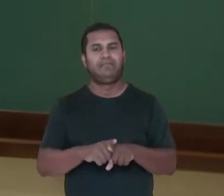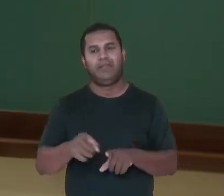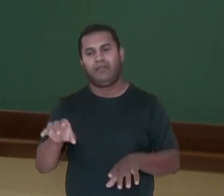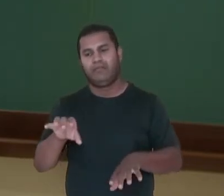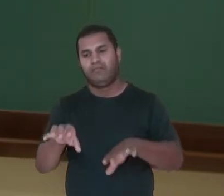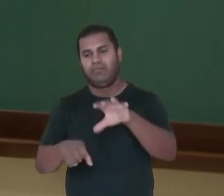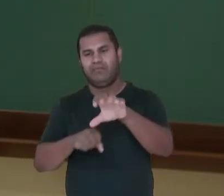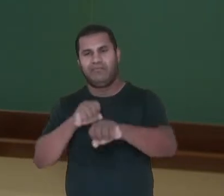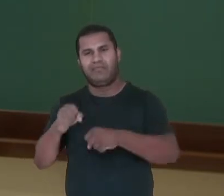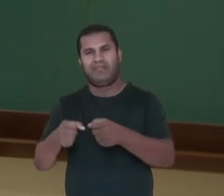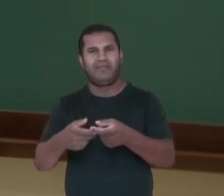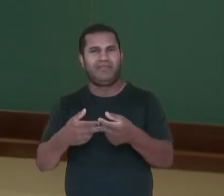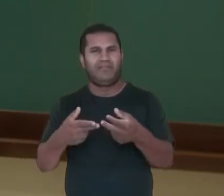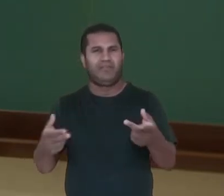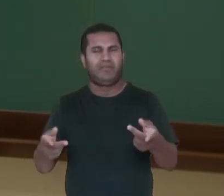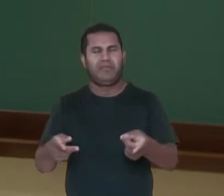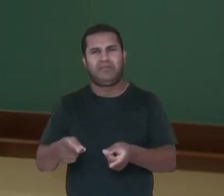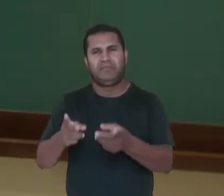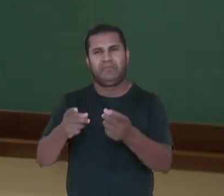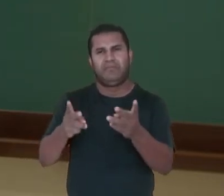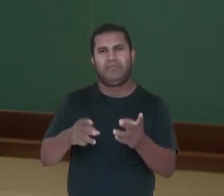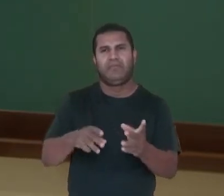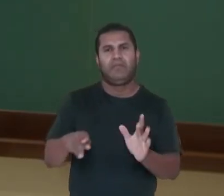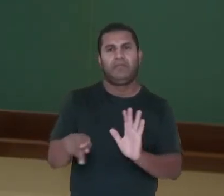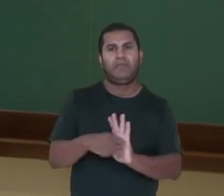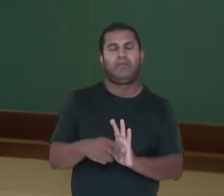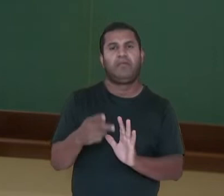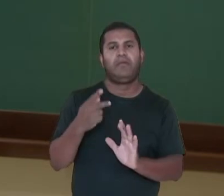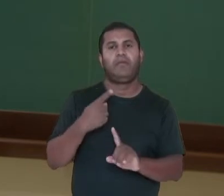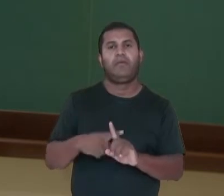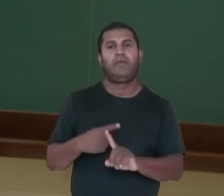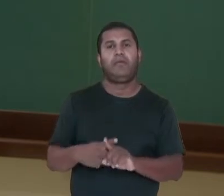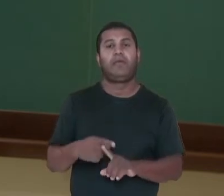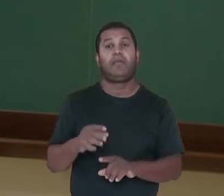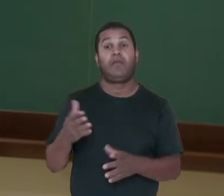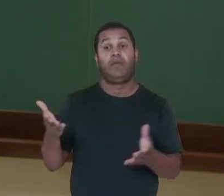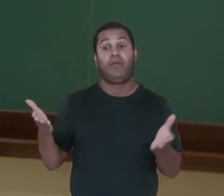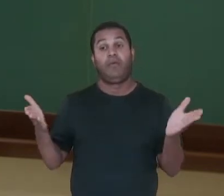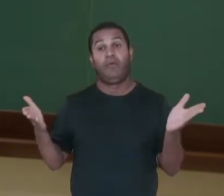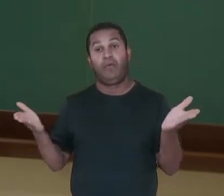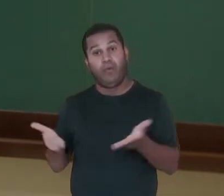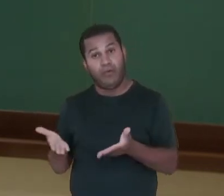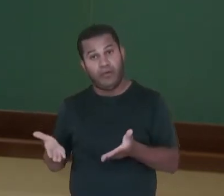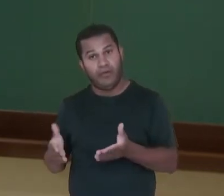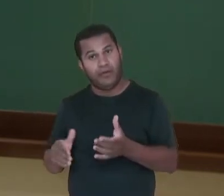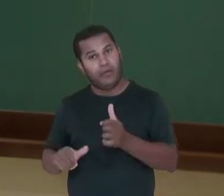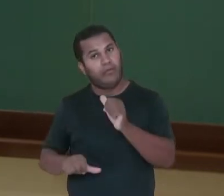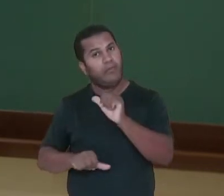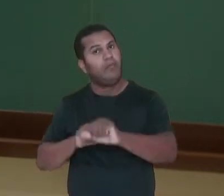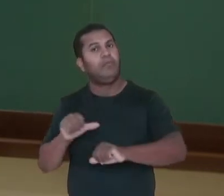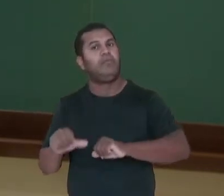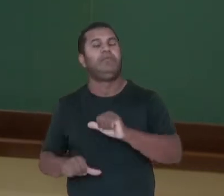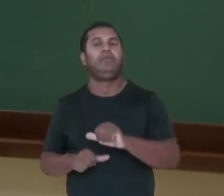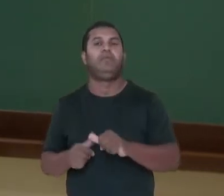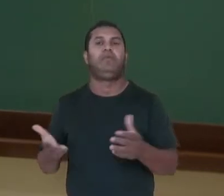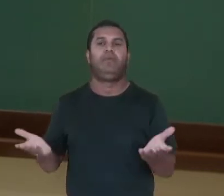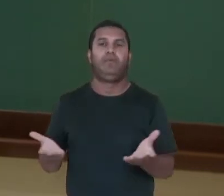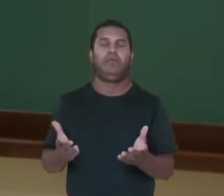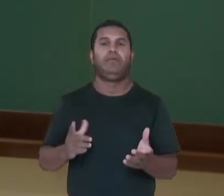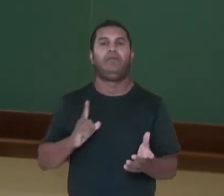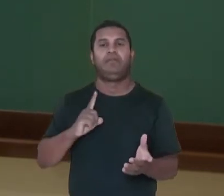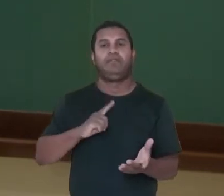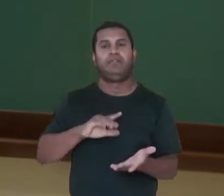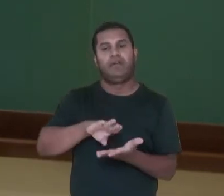exemplo. Atualmente, né, esse Exército de Libertação Nacional ele já está mais incorporado à política, né, do país, né, e menos por